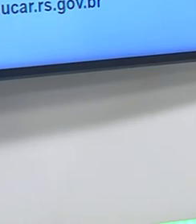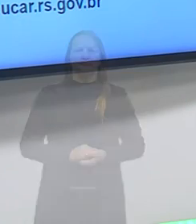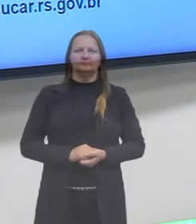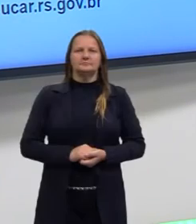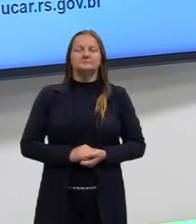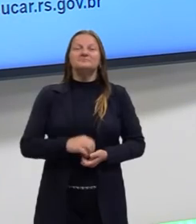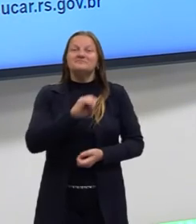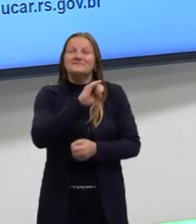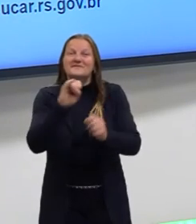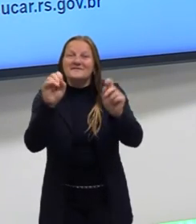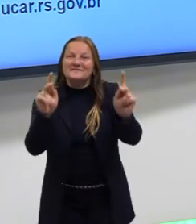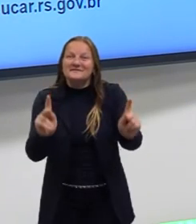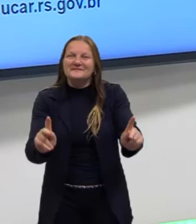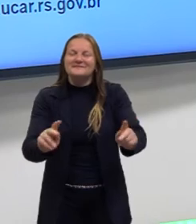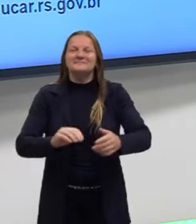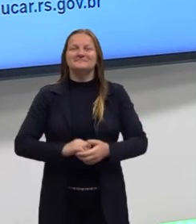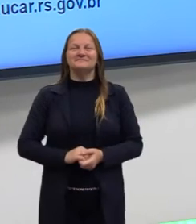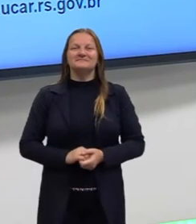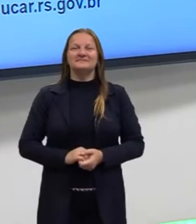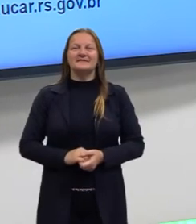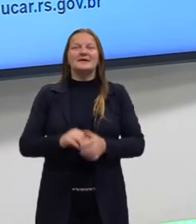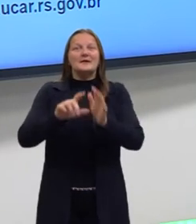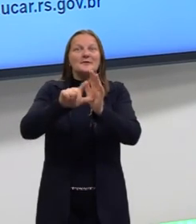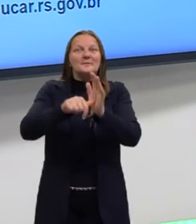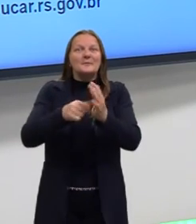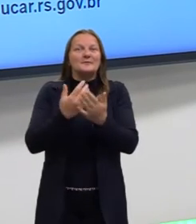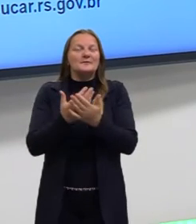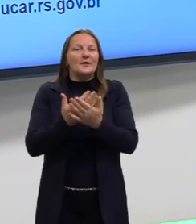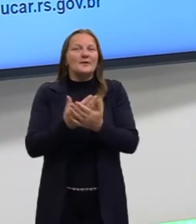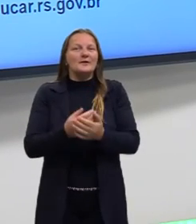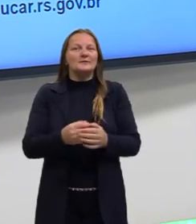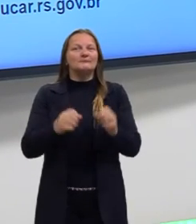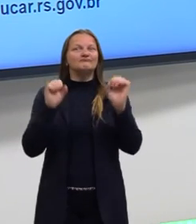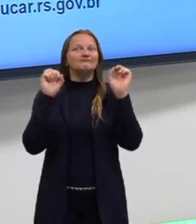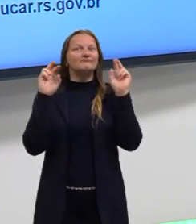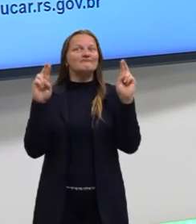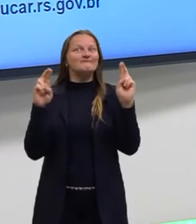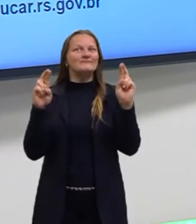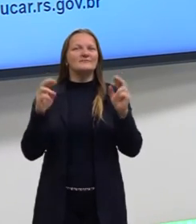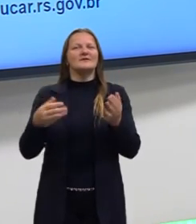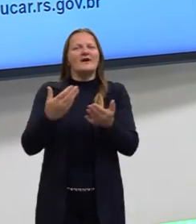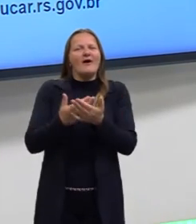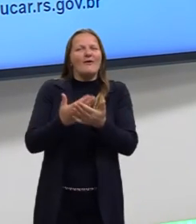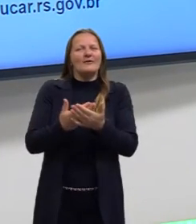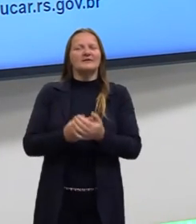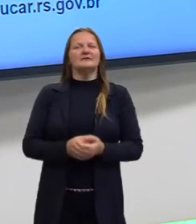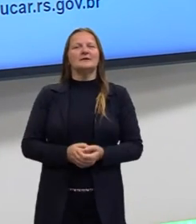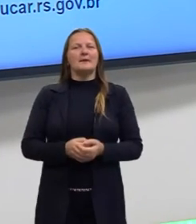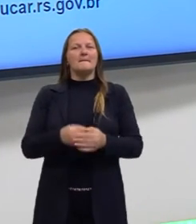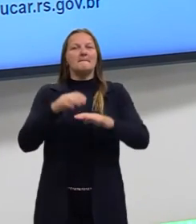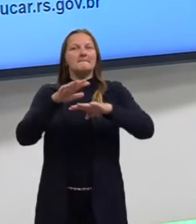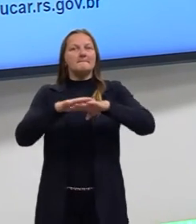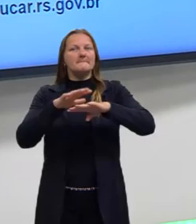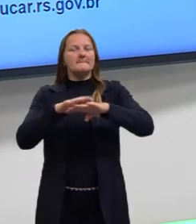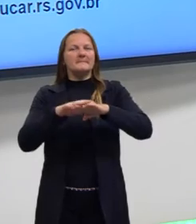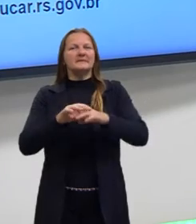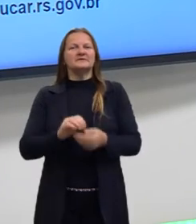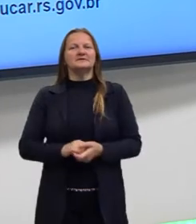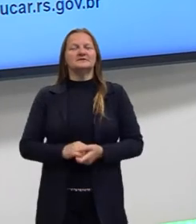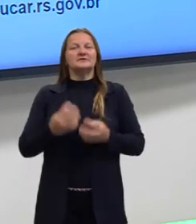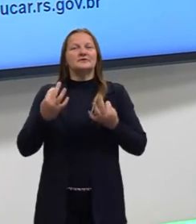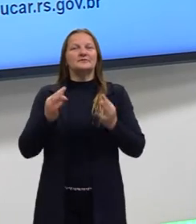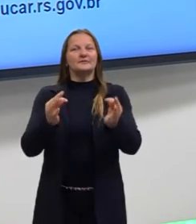oi oi pessoas depois dessas duas super aulas aí nós vamos para nossa aula de matemática e suas